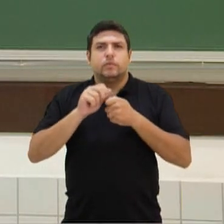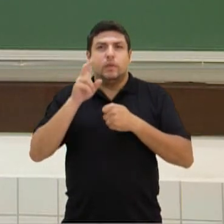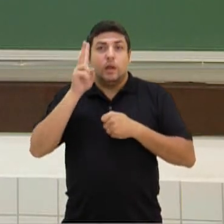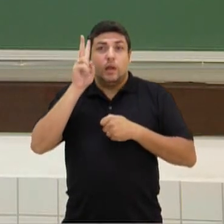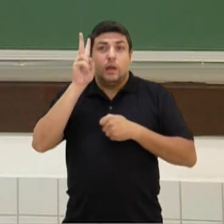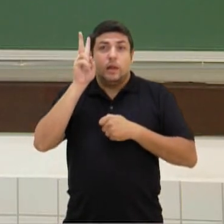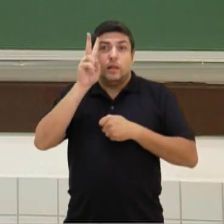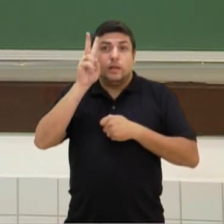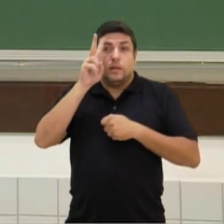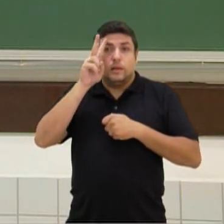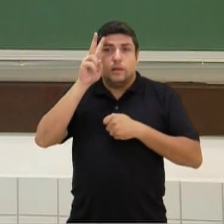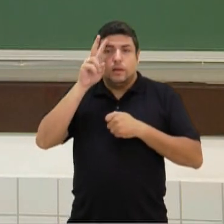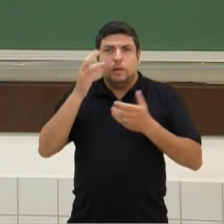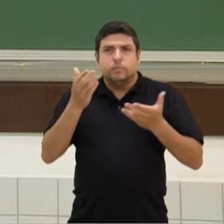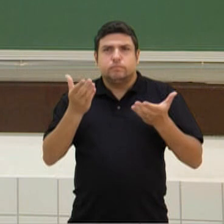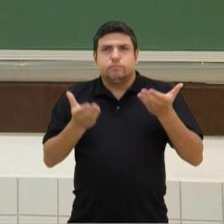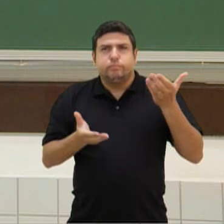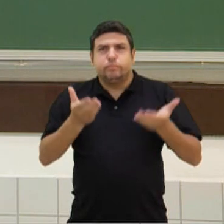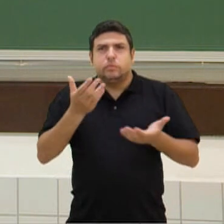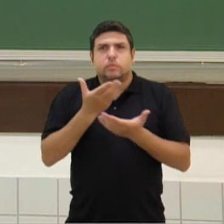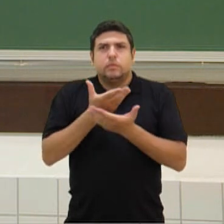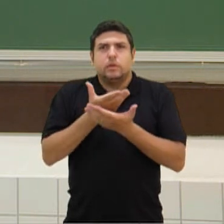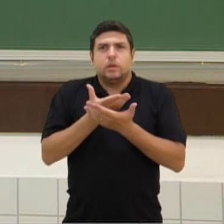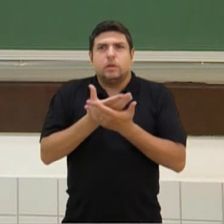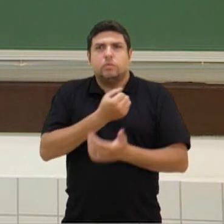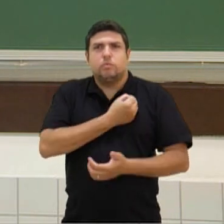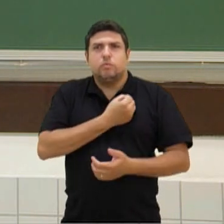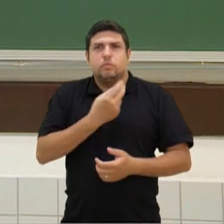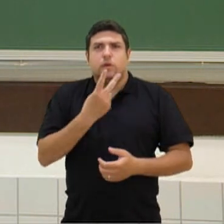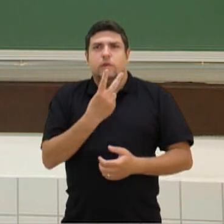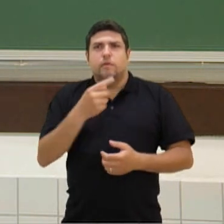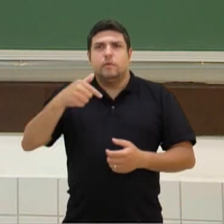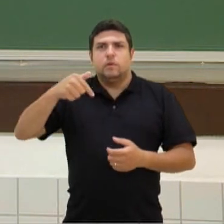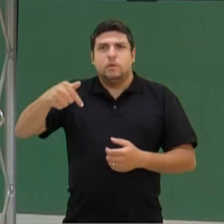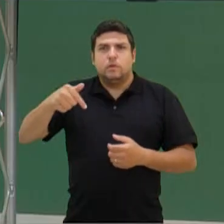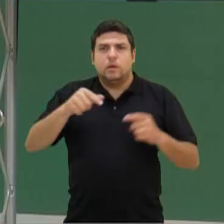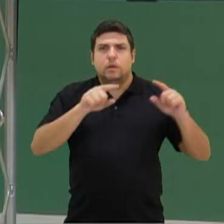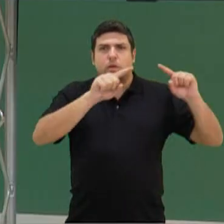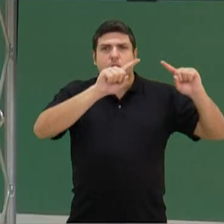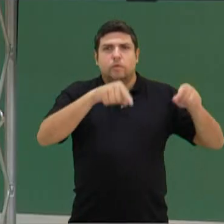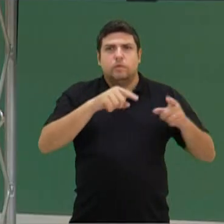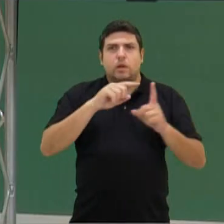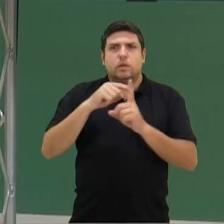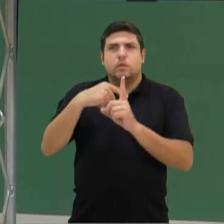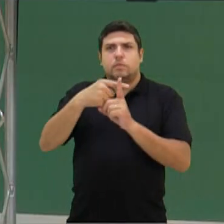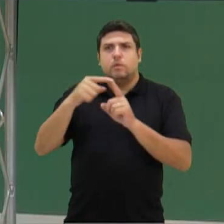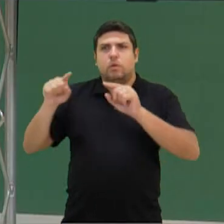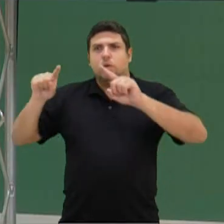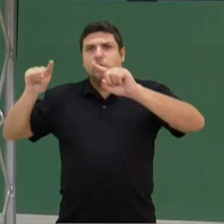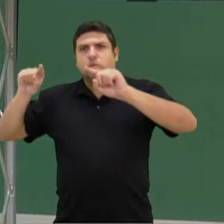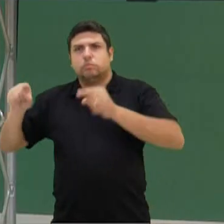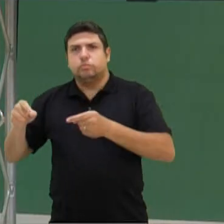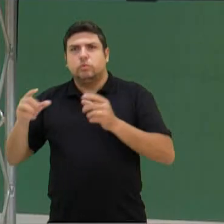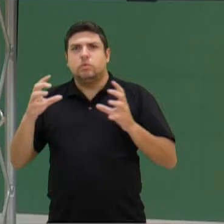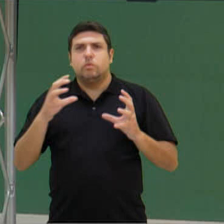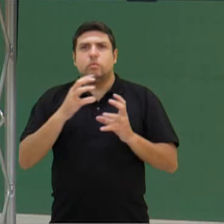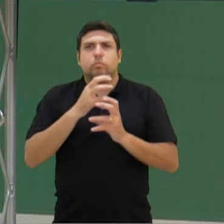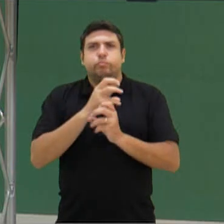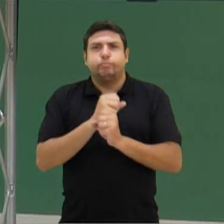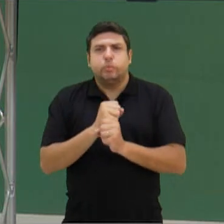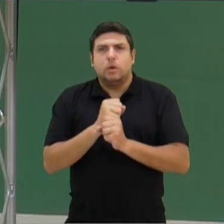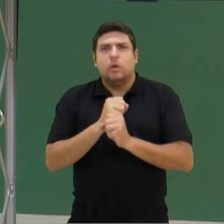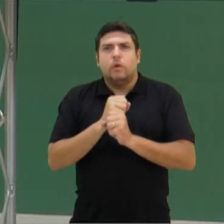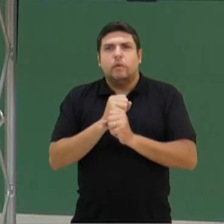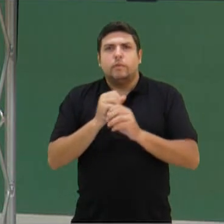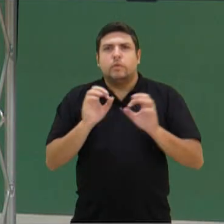balanceamento que tivemos na aula de número 27? Soma de um lado um valor, soma do outro o mesmo valor para compor um trinômio